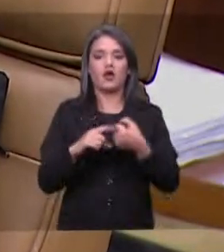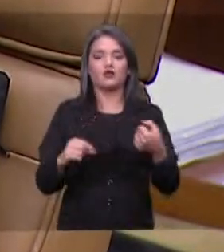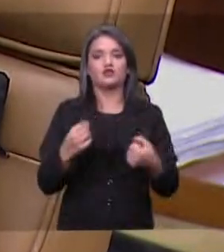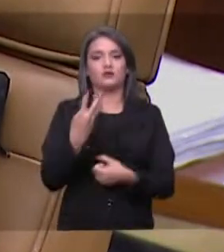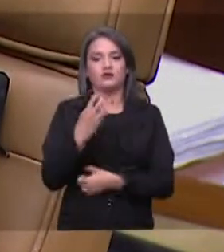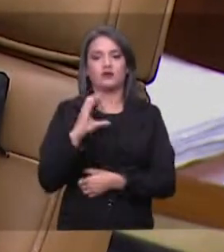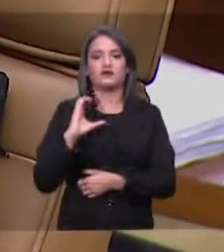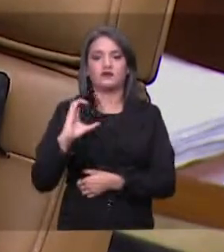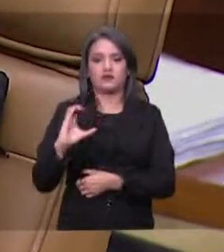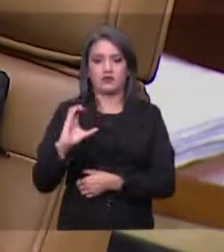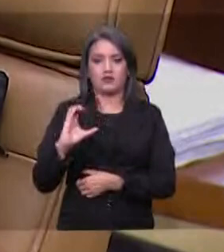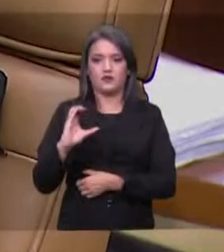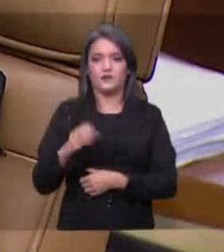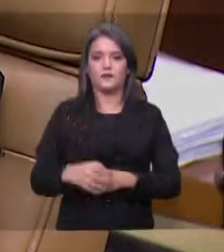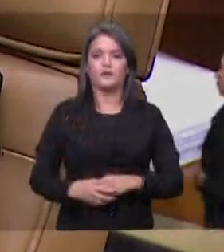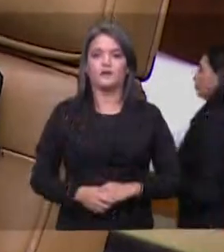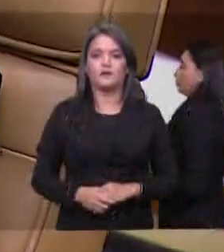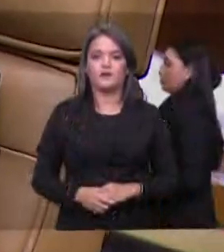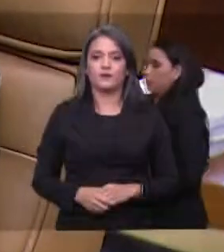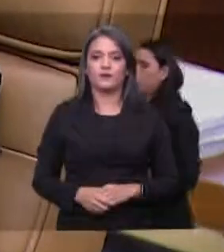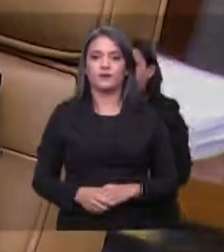3C.